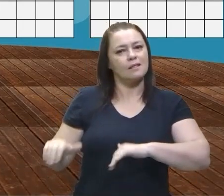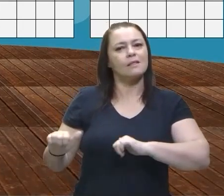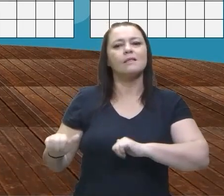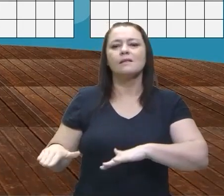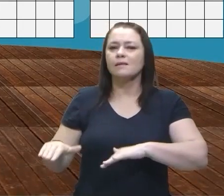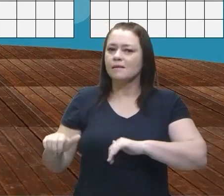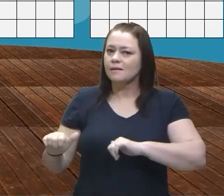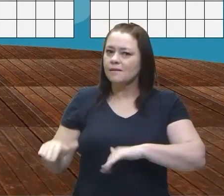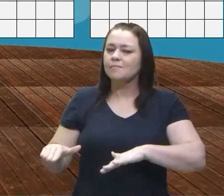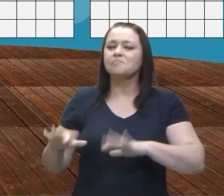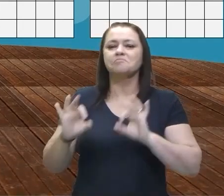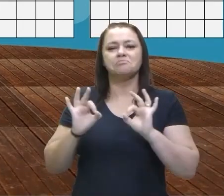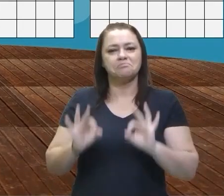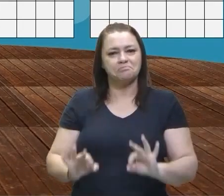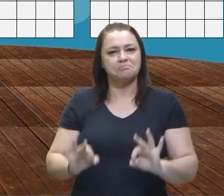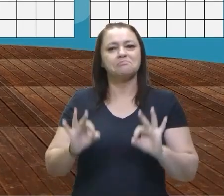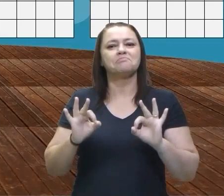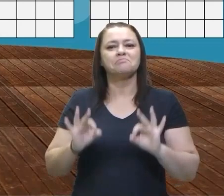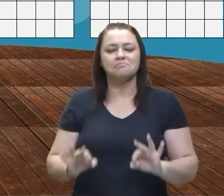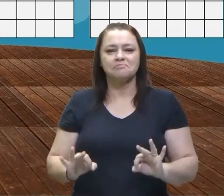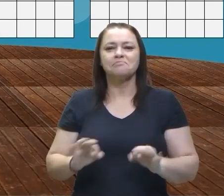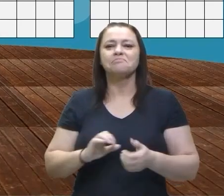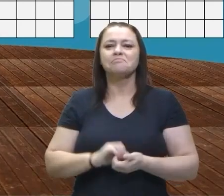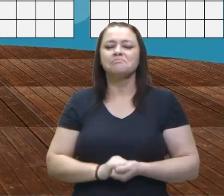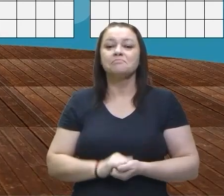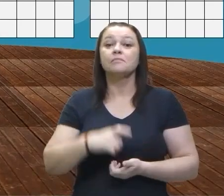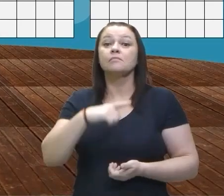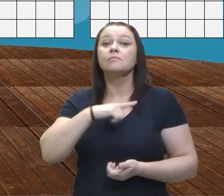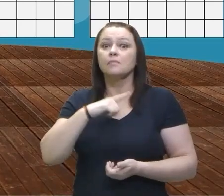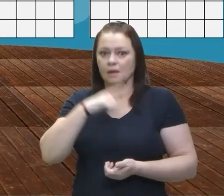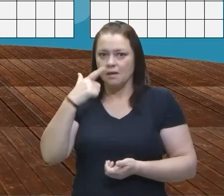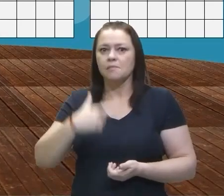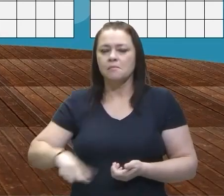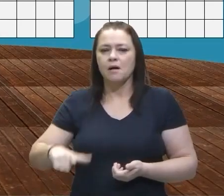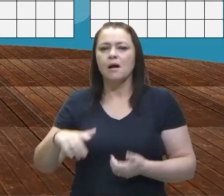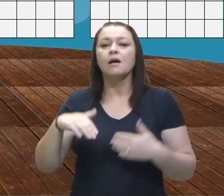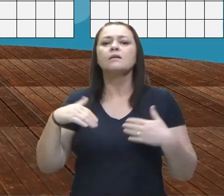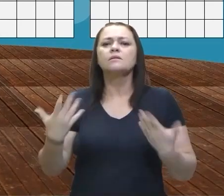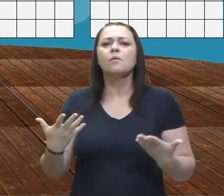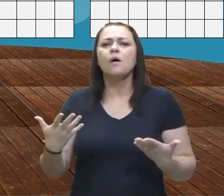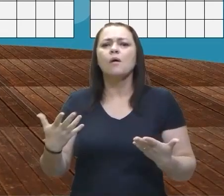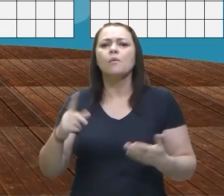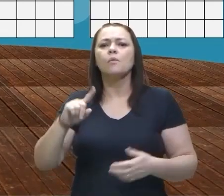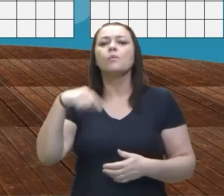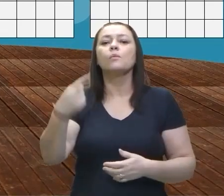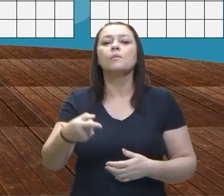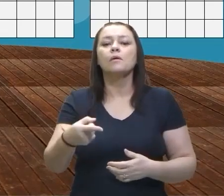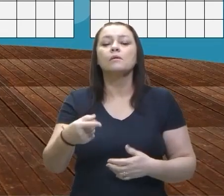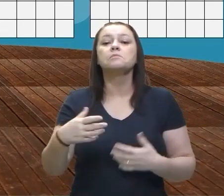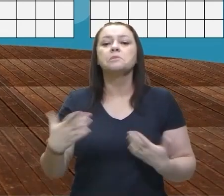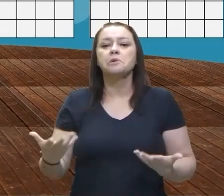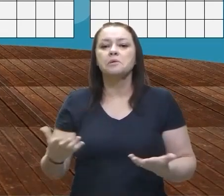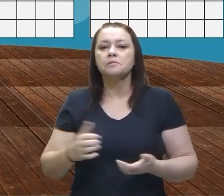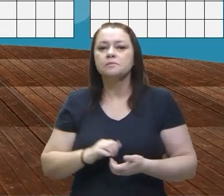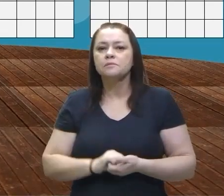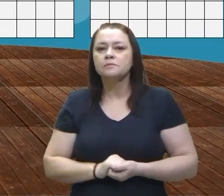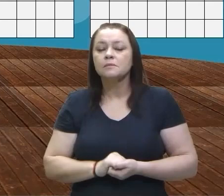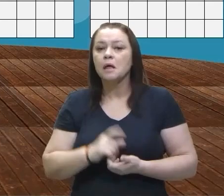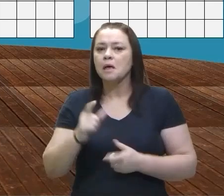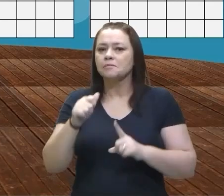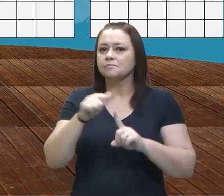Setembro, setembro. Ah, agora vem o próximo mês. Que mês, né? Próximo